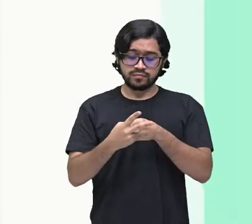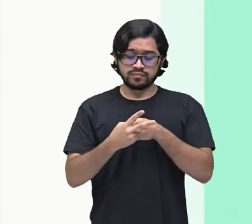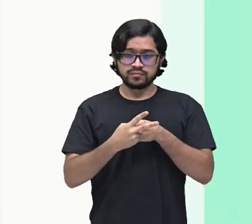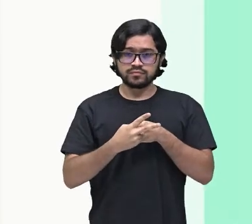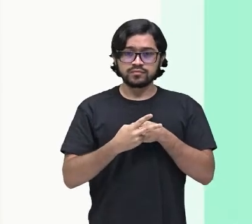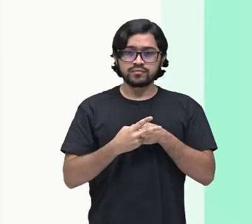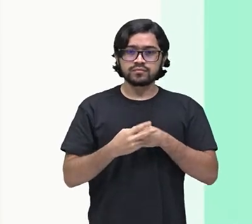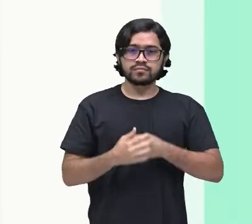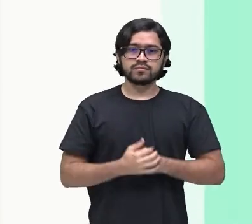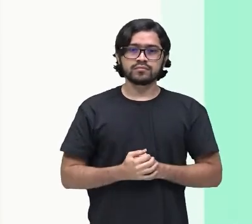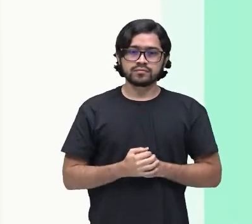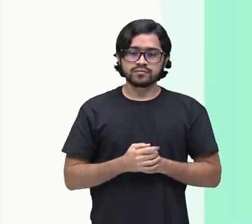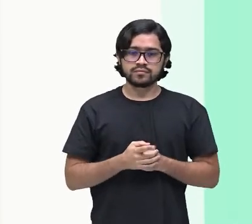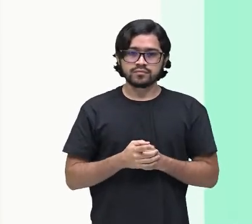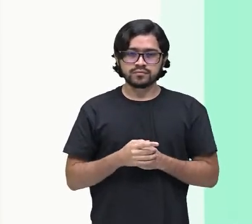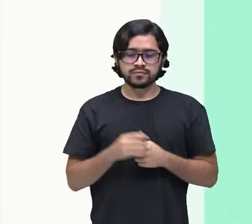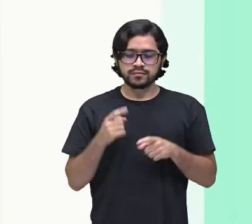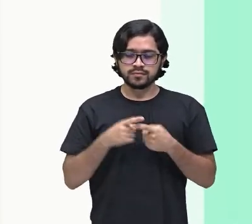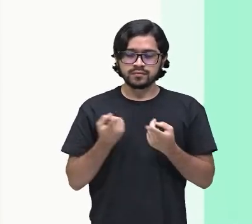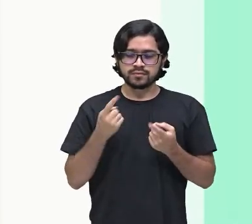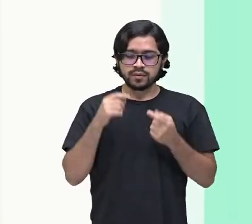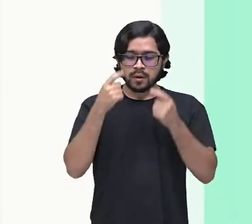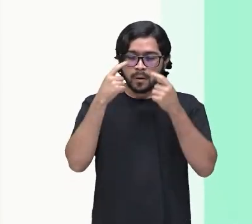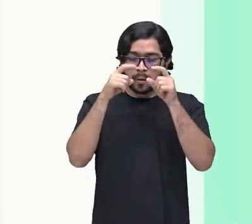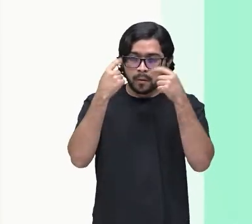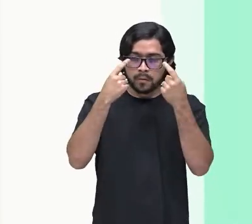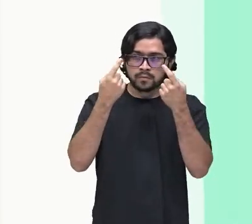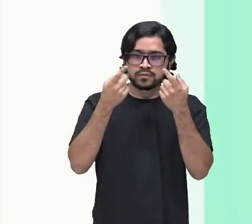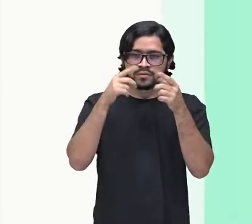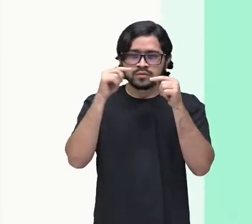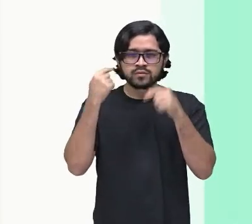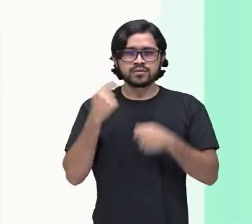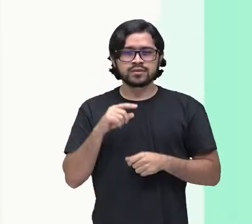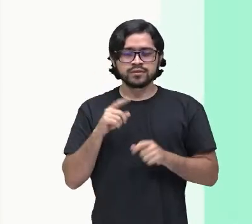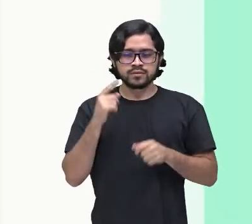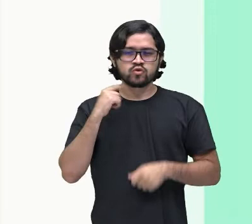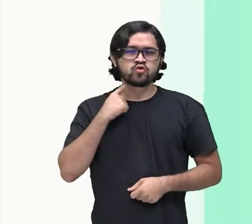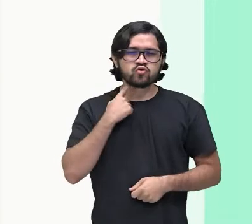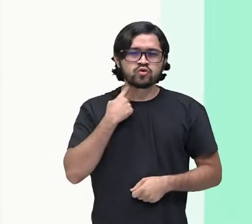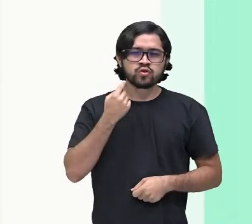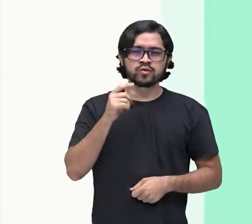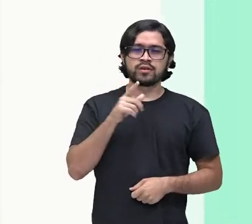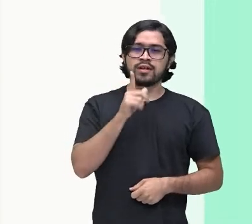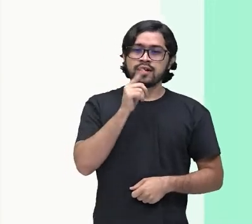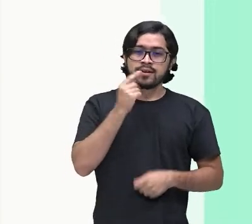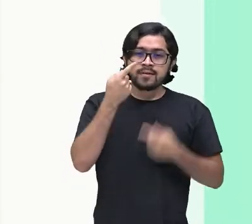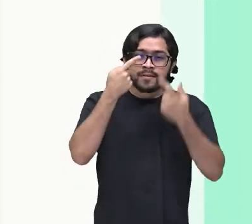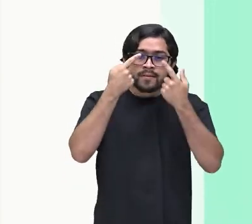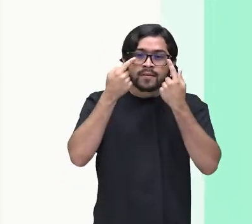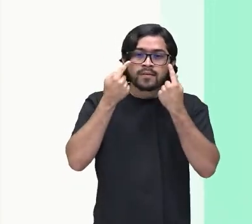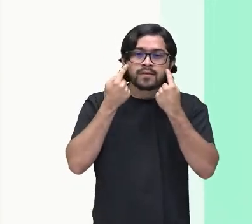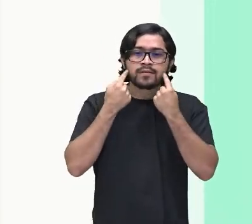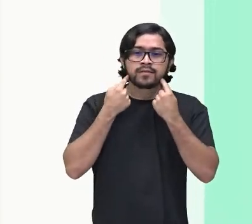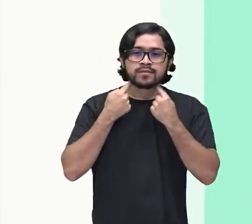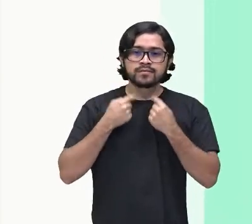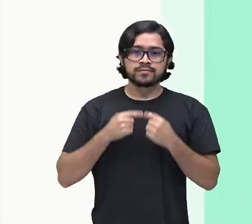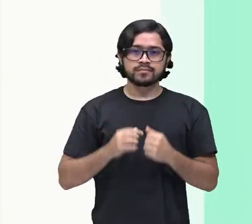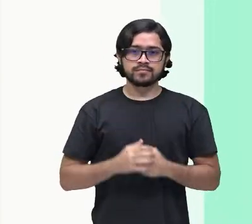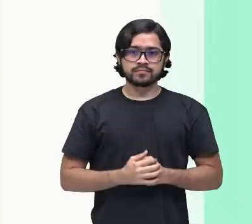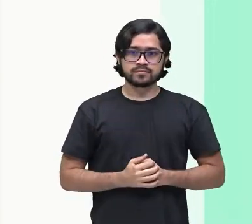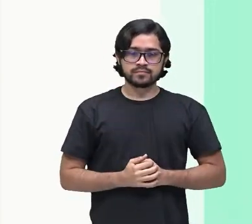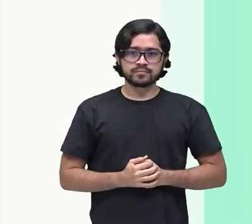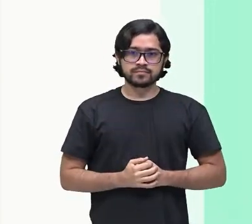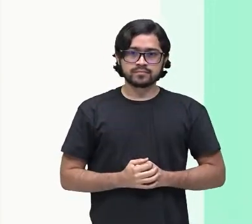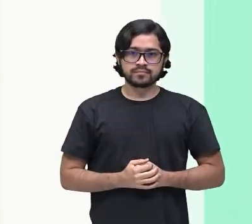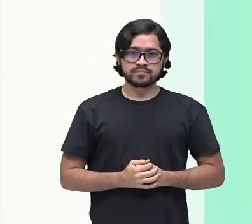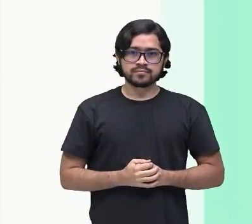lágrimas servem para limpar o nosso olho, evitando poeira ou qualquer coisa que entre nessa estrutura tão importante para a nossa visão. O ato